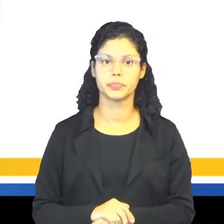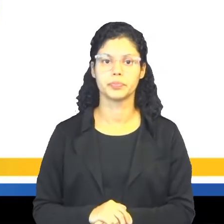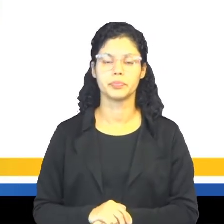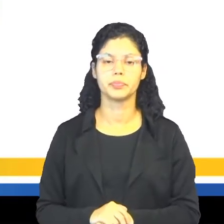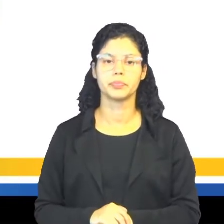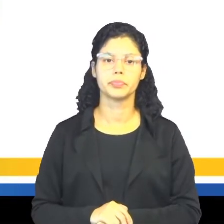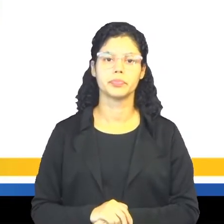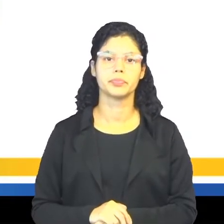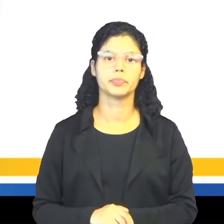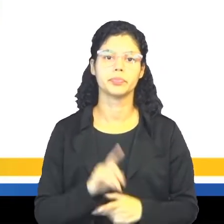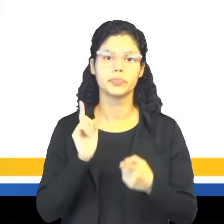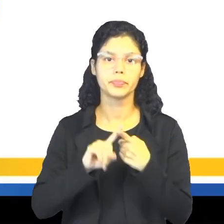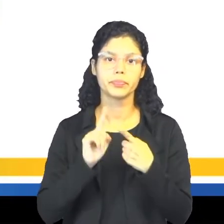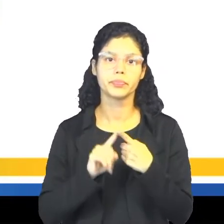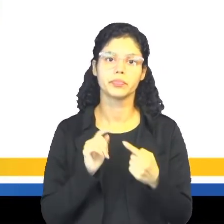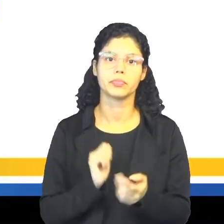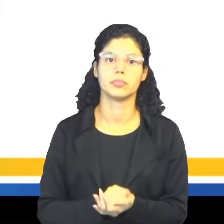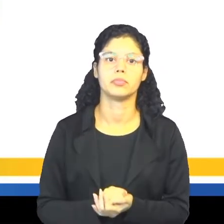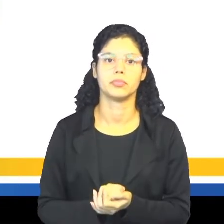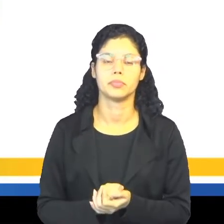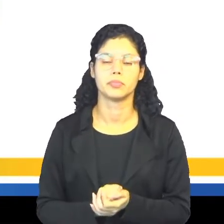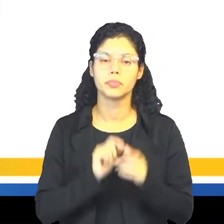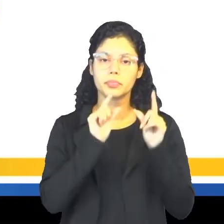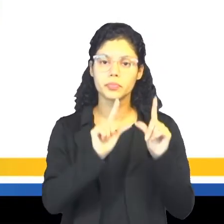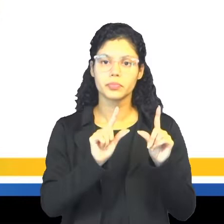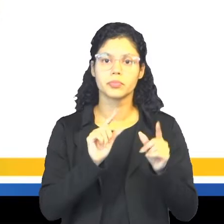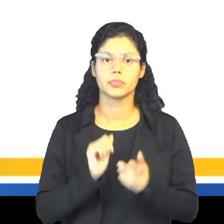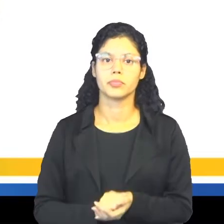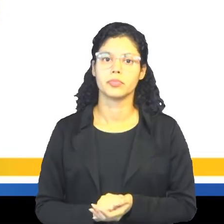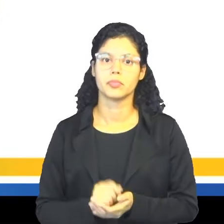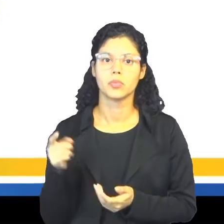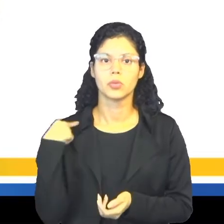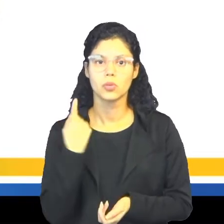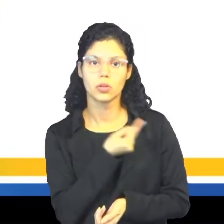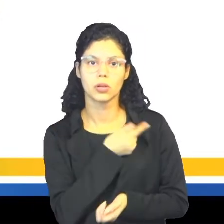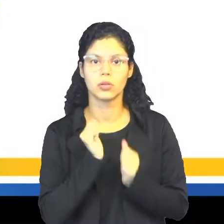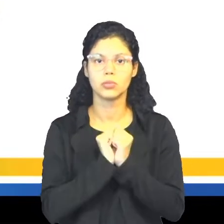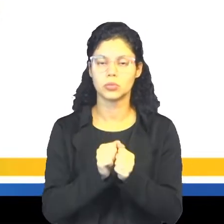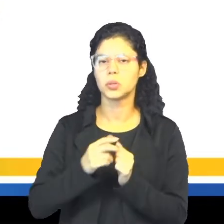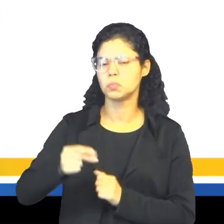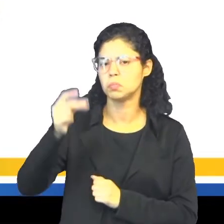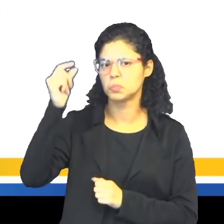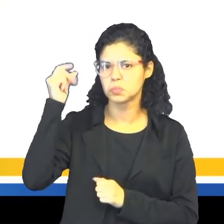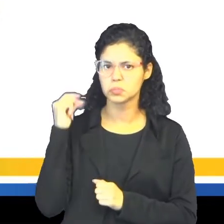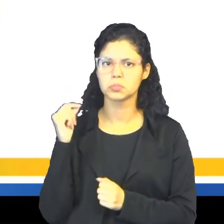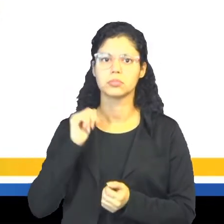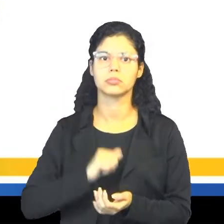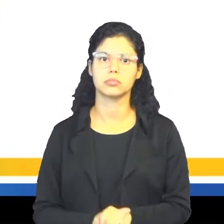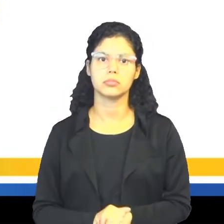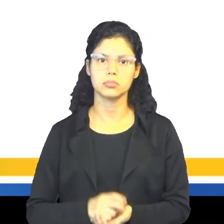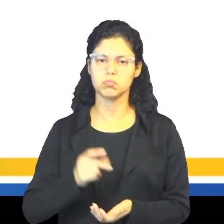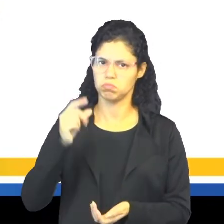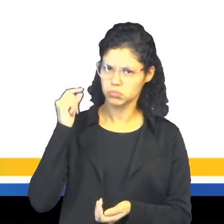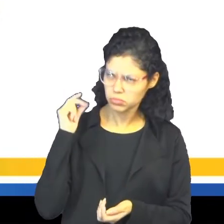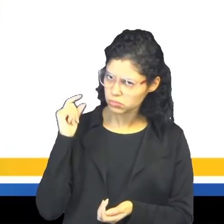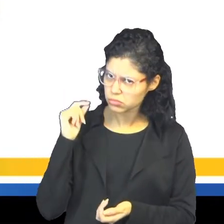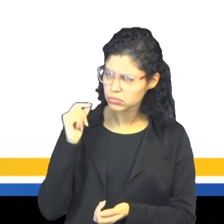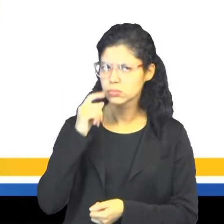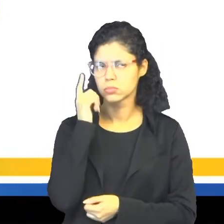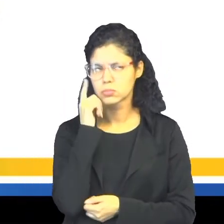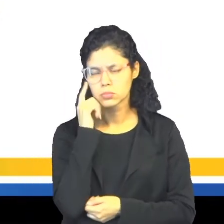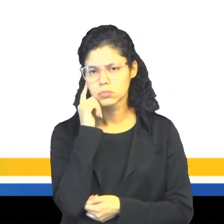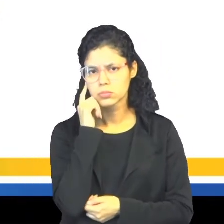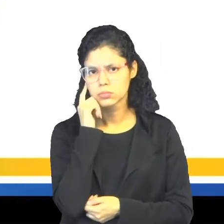então na primeira etnia falam no primeiro quadrinho perdão Nós já estamos juntos há muito tempo Gate muito tempo